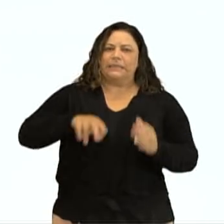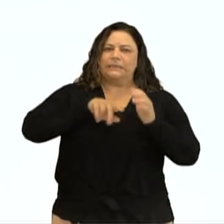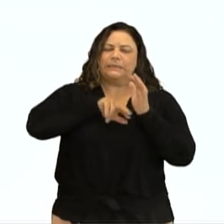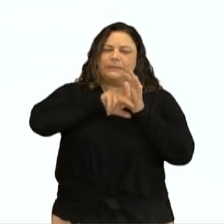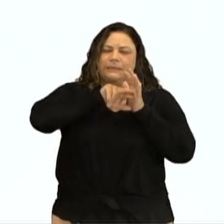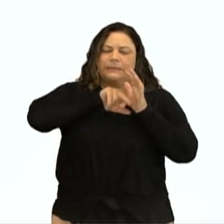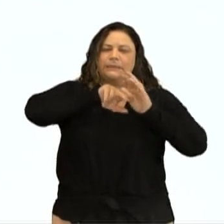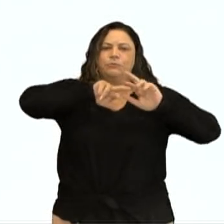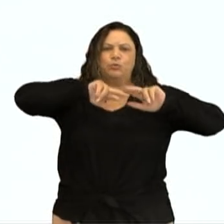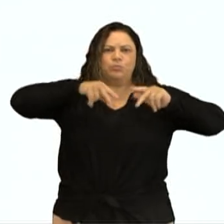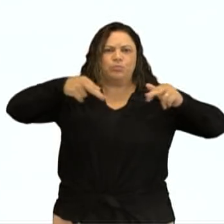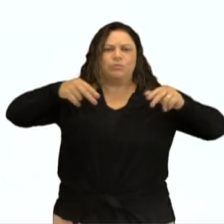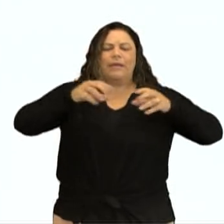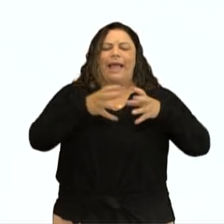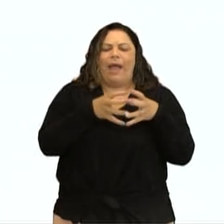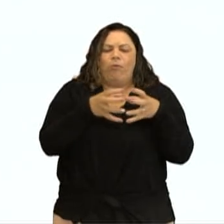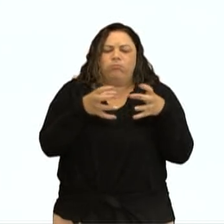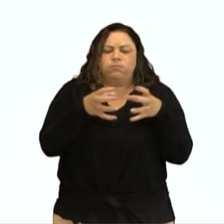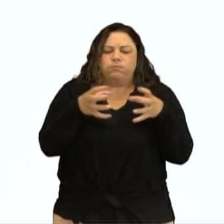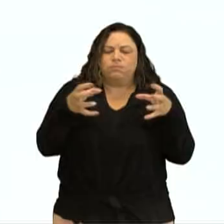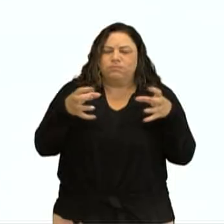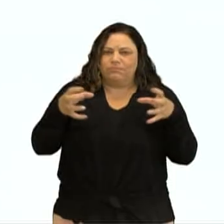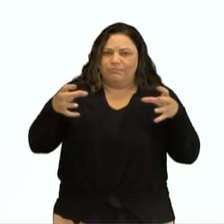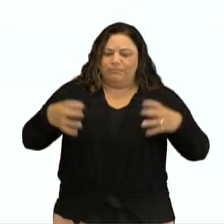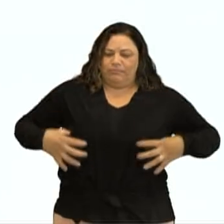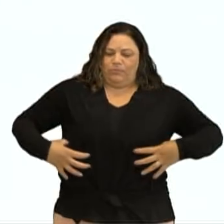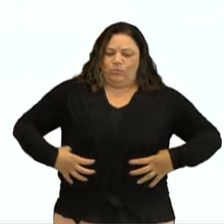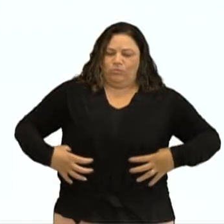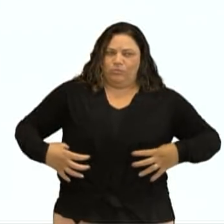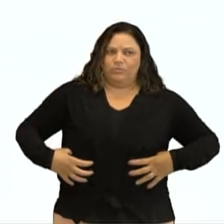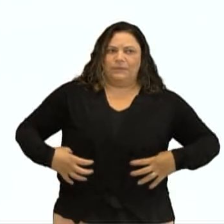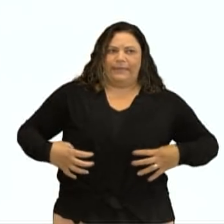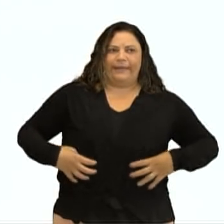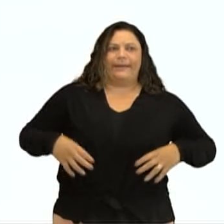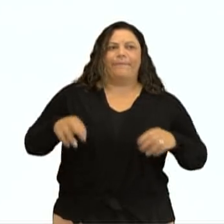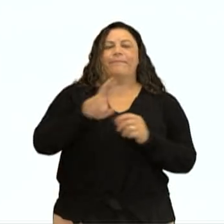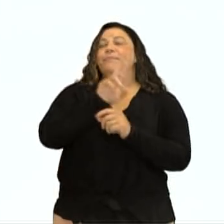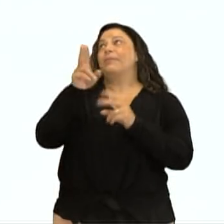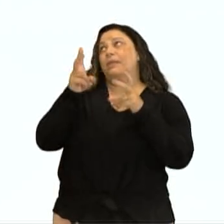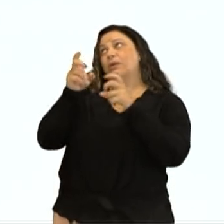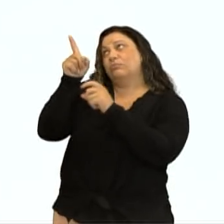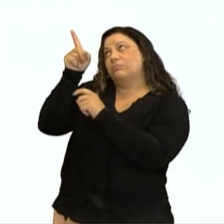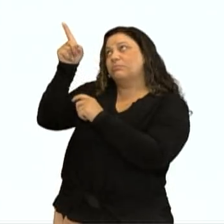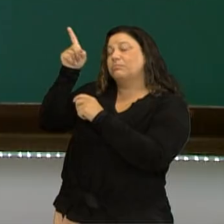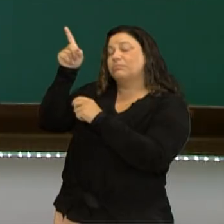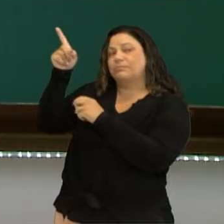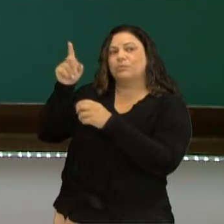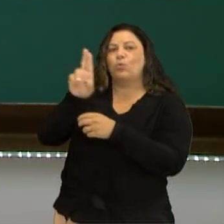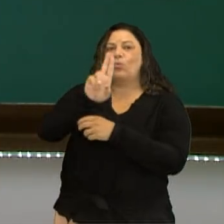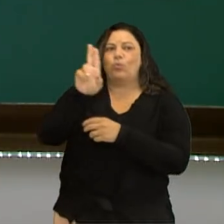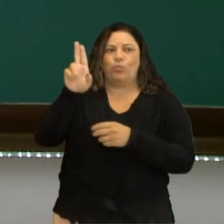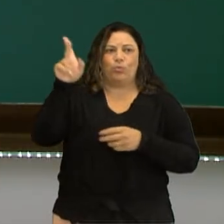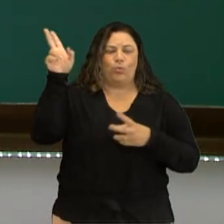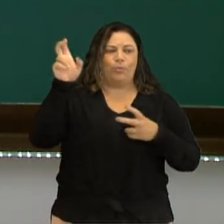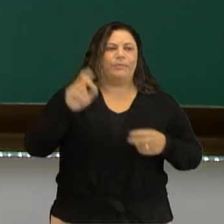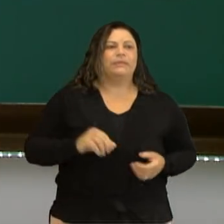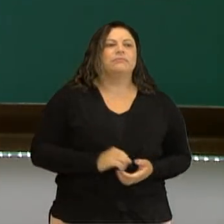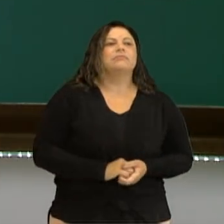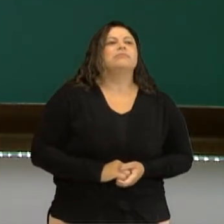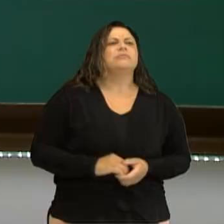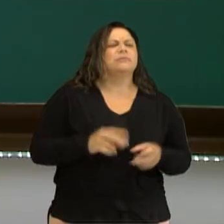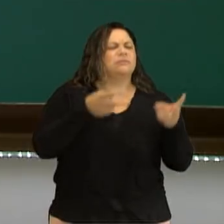multiplicar aonde? Nos pulmões, causada pela Mycobacterium tuberculosis. E aqui a